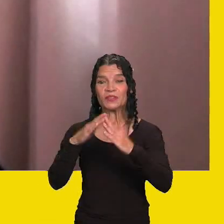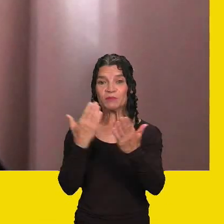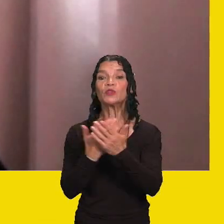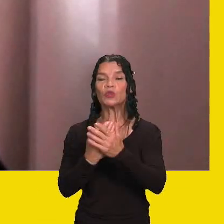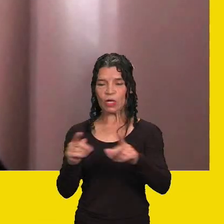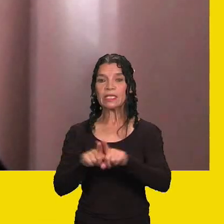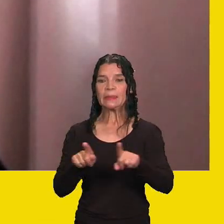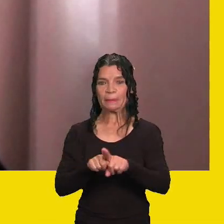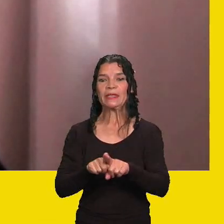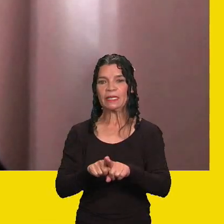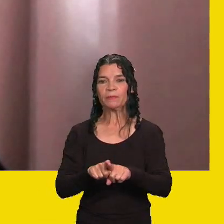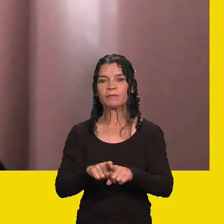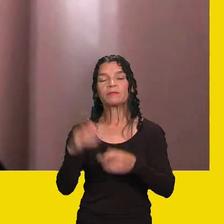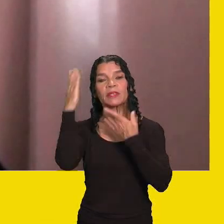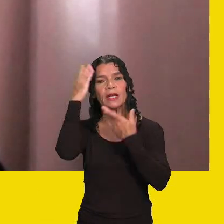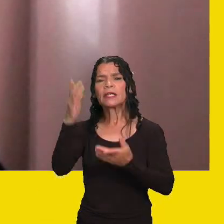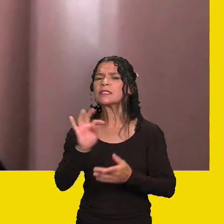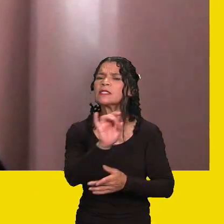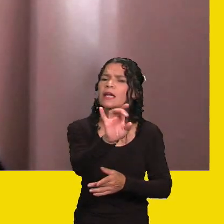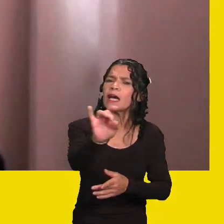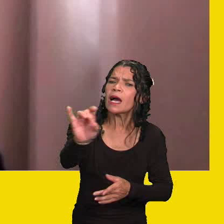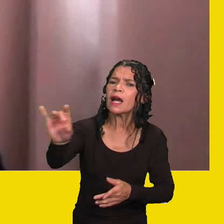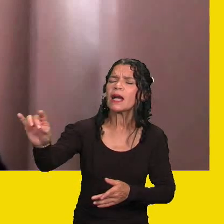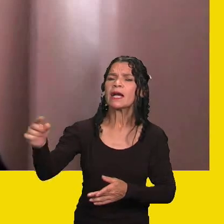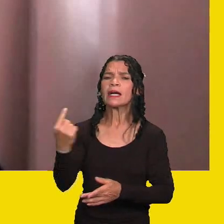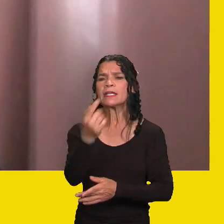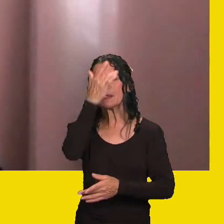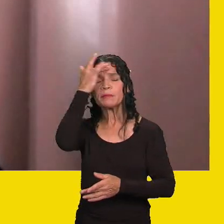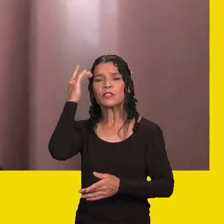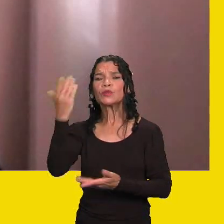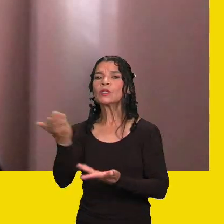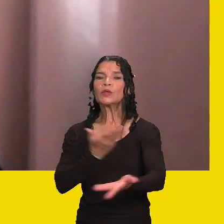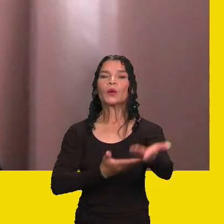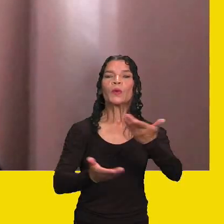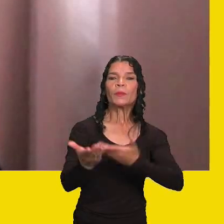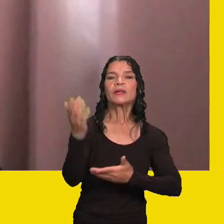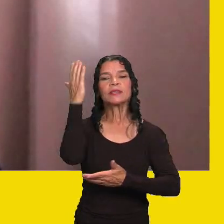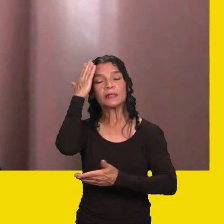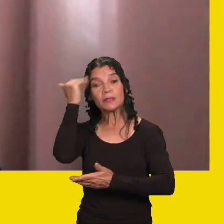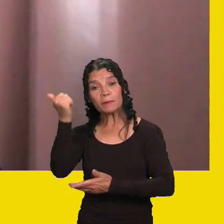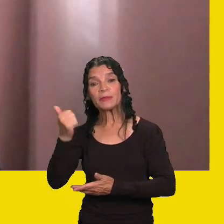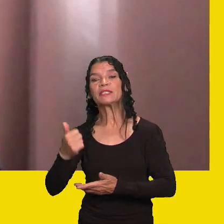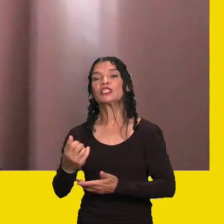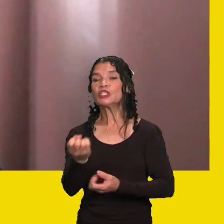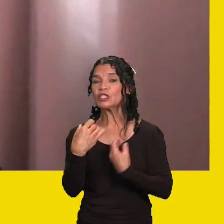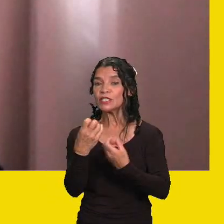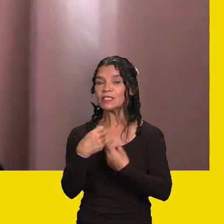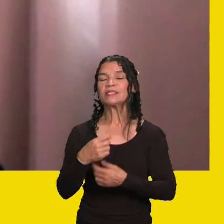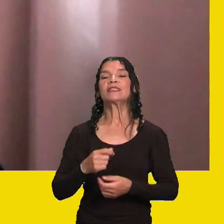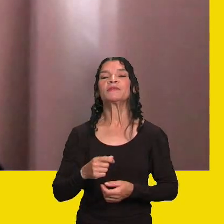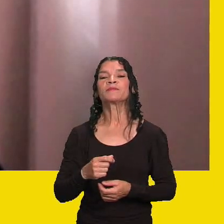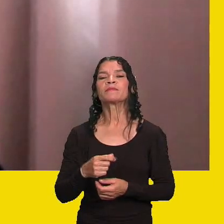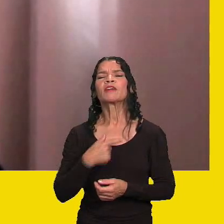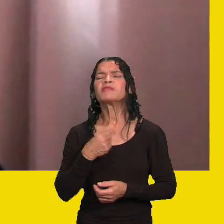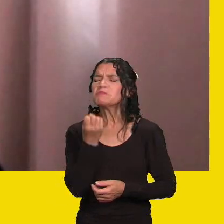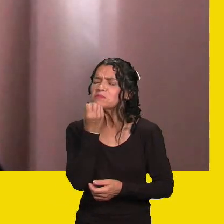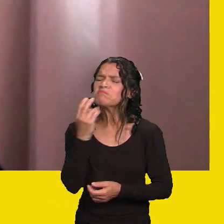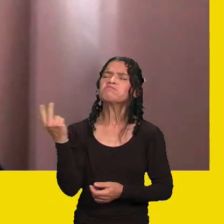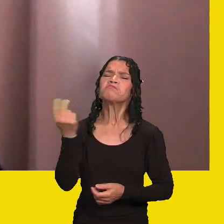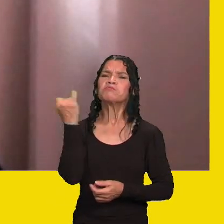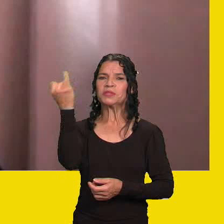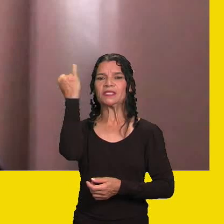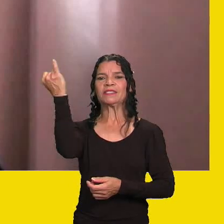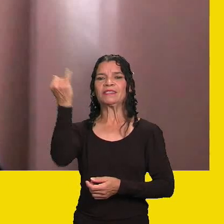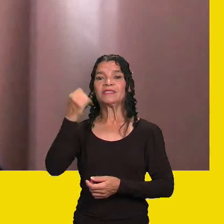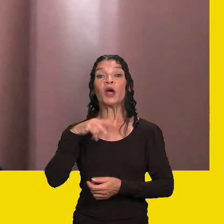né? Agradecer a cada um pelo compartilhamento dos saberes, foi muito rico para mim. E dizer que para